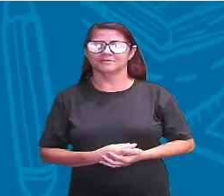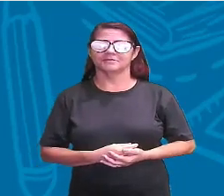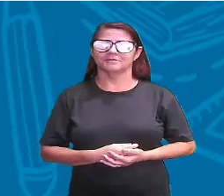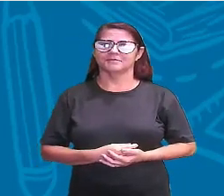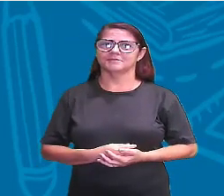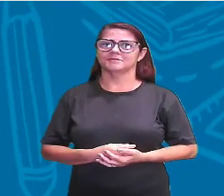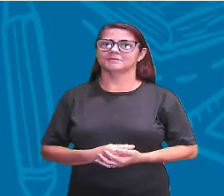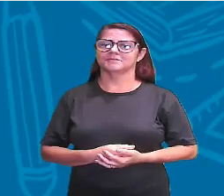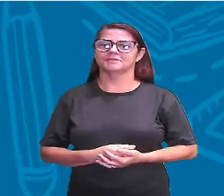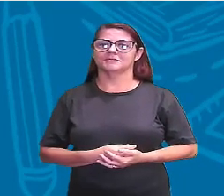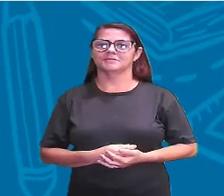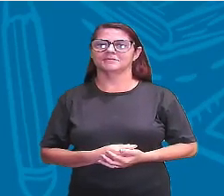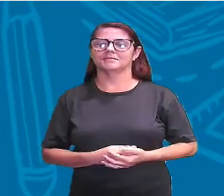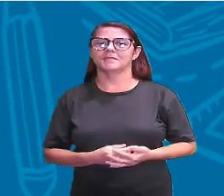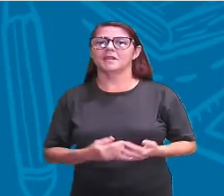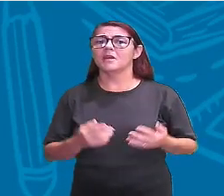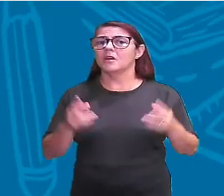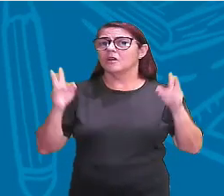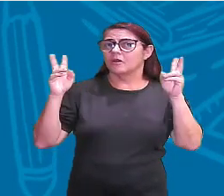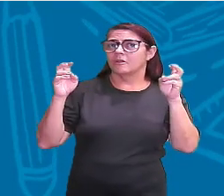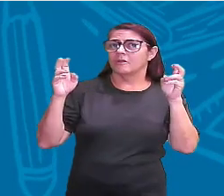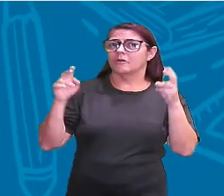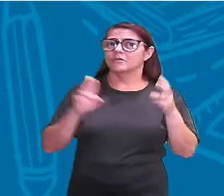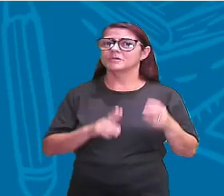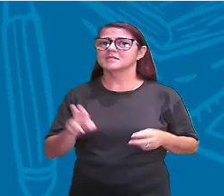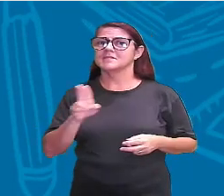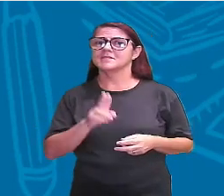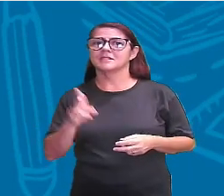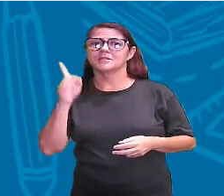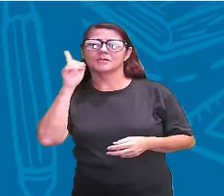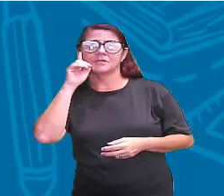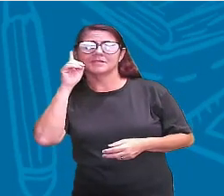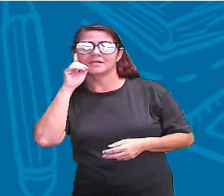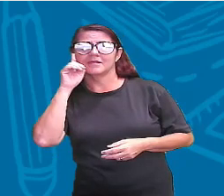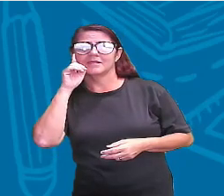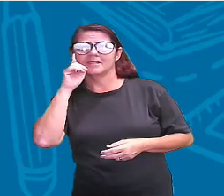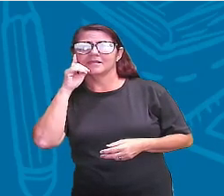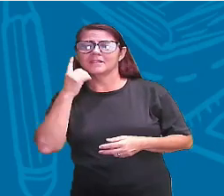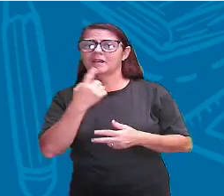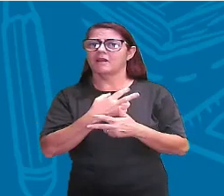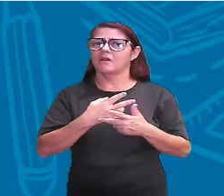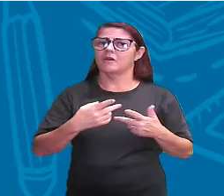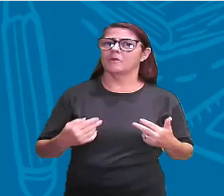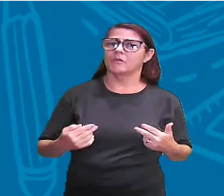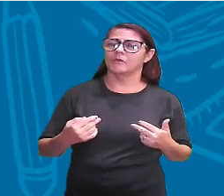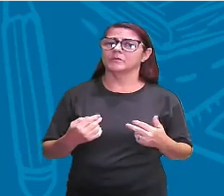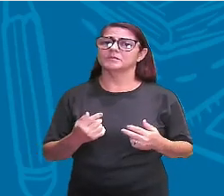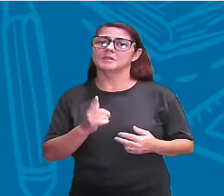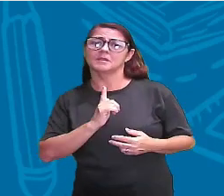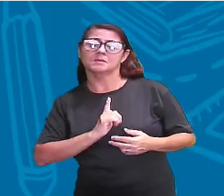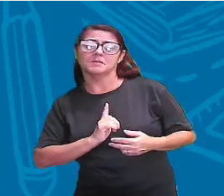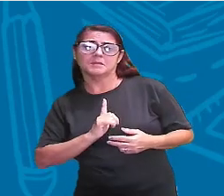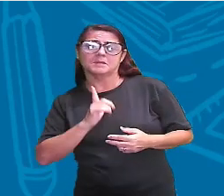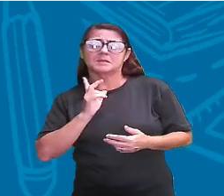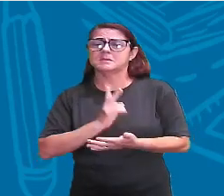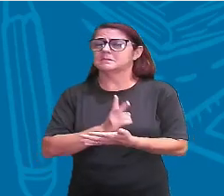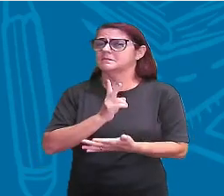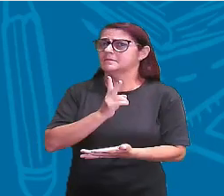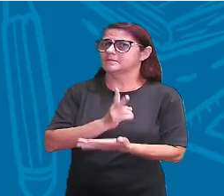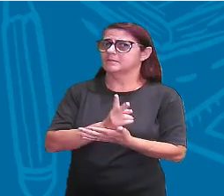o tema hoje é maravilhoso, porque é algo que a gente utiliza no dia a dia, é algo da gramática que sempre